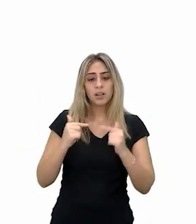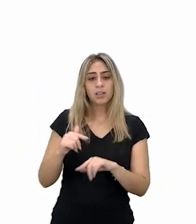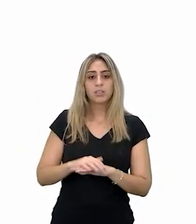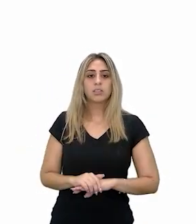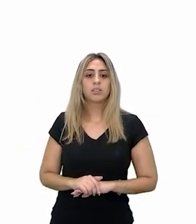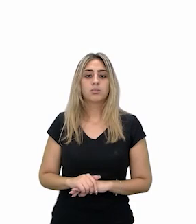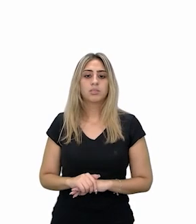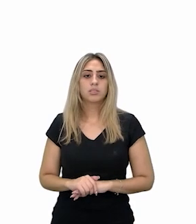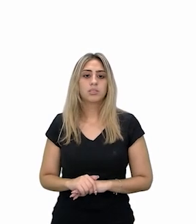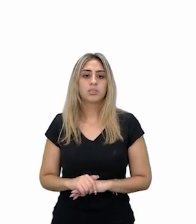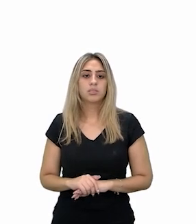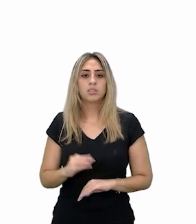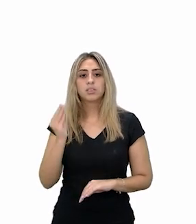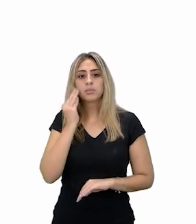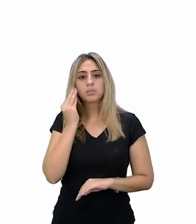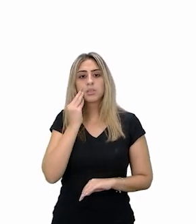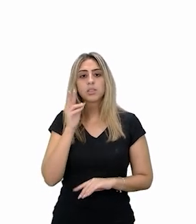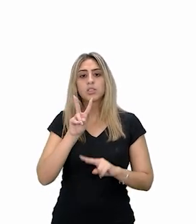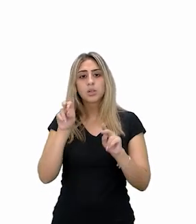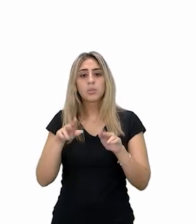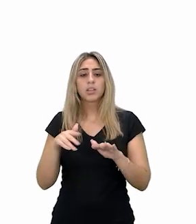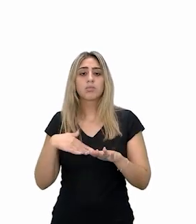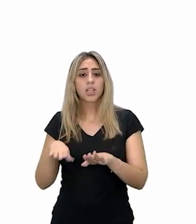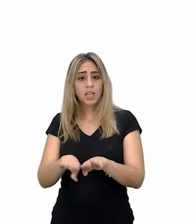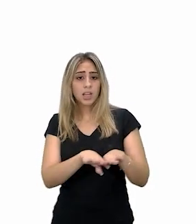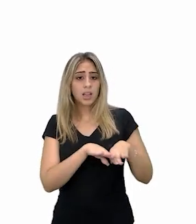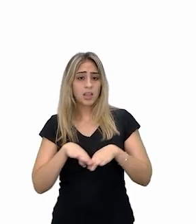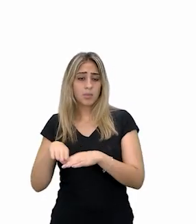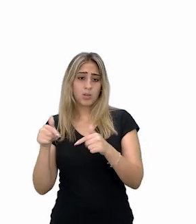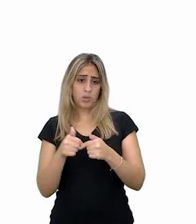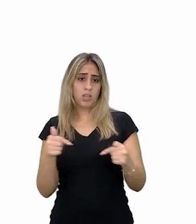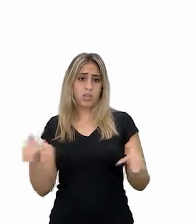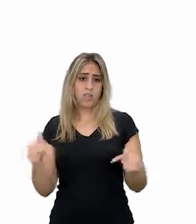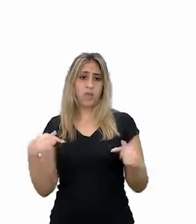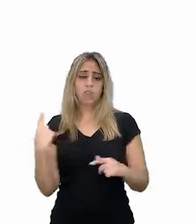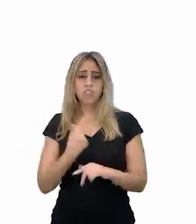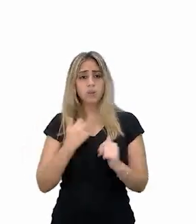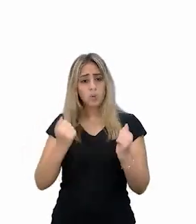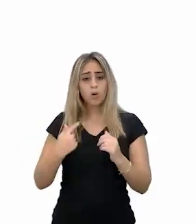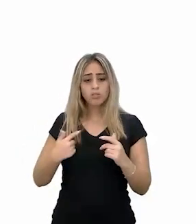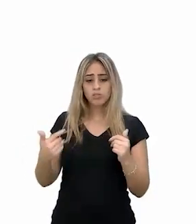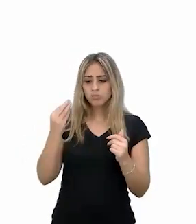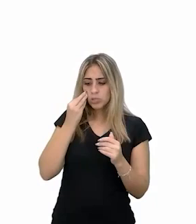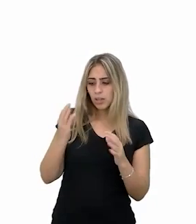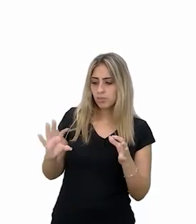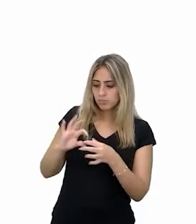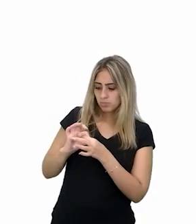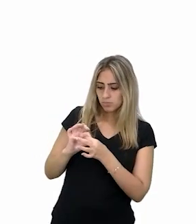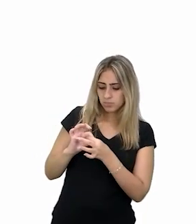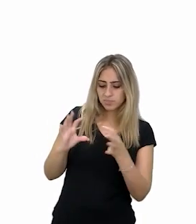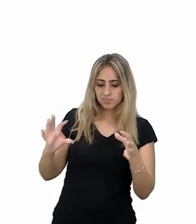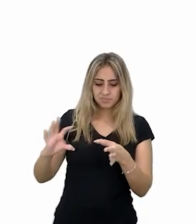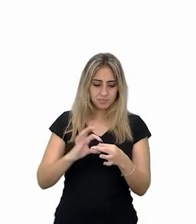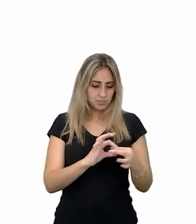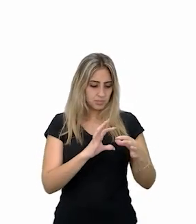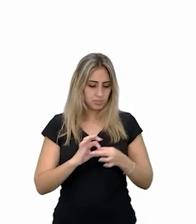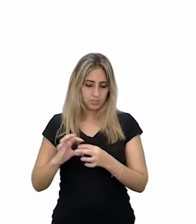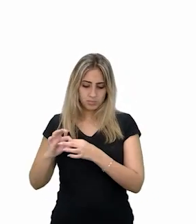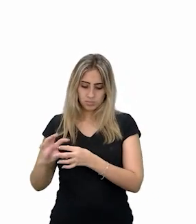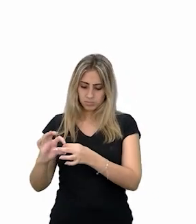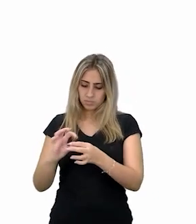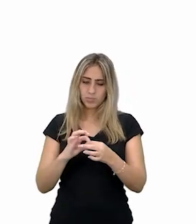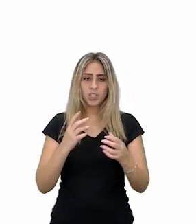lá, experimentos sobre equilíbrio químico, justamente. Então, a gente pode associar uma abordagem com uma questão, traz ali